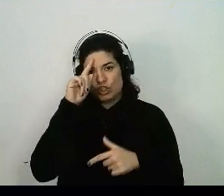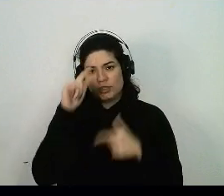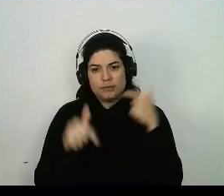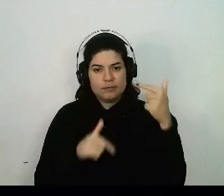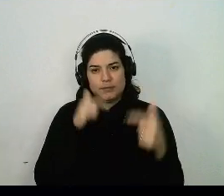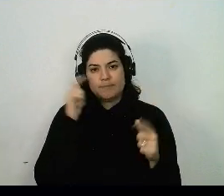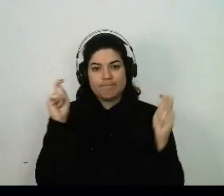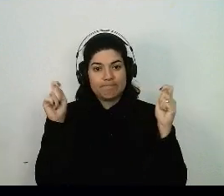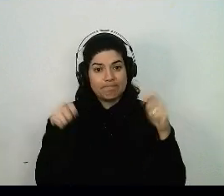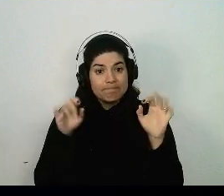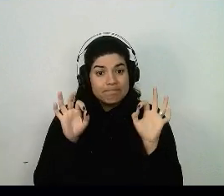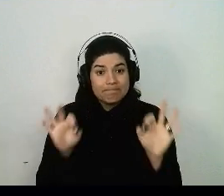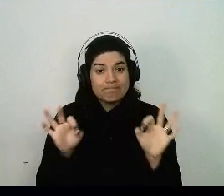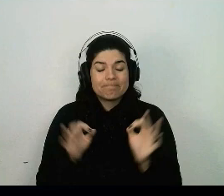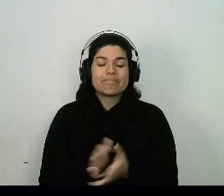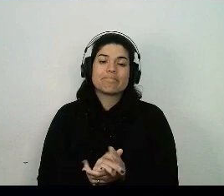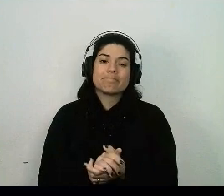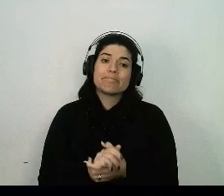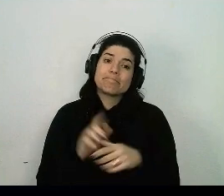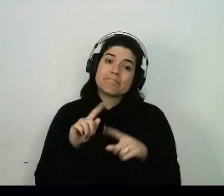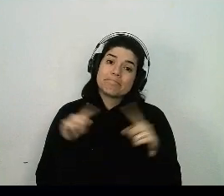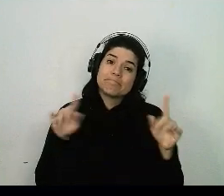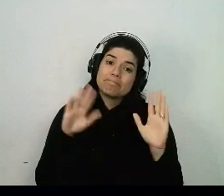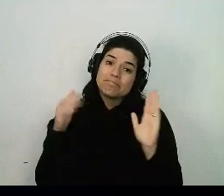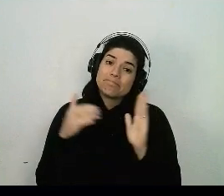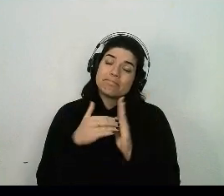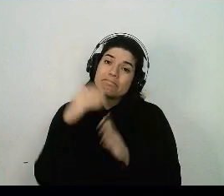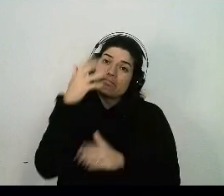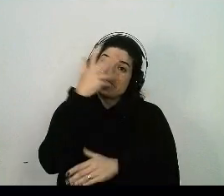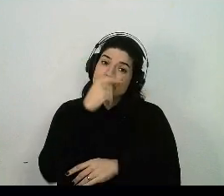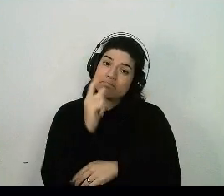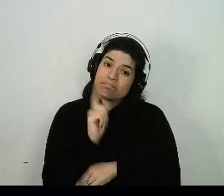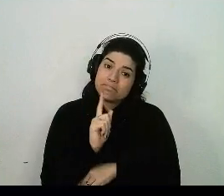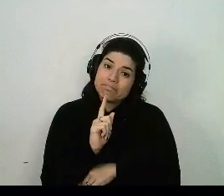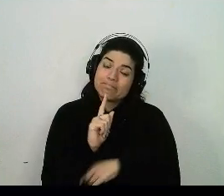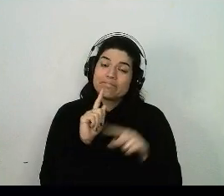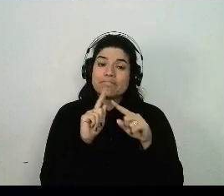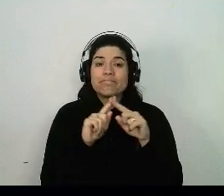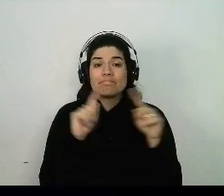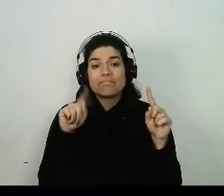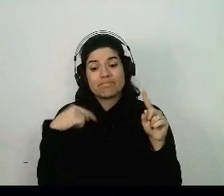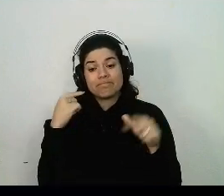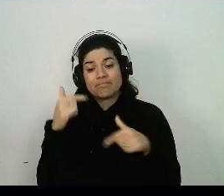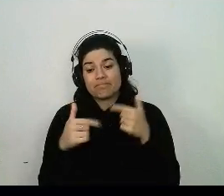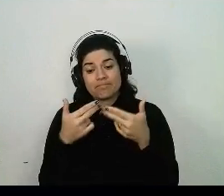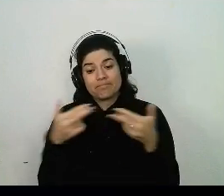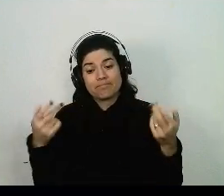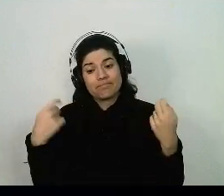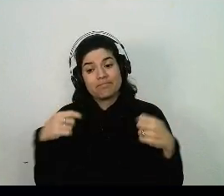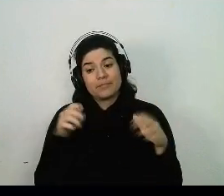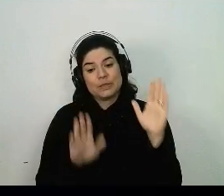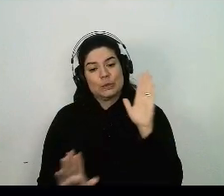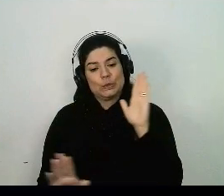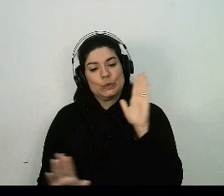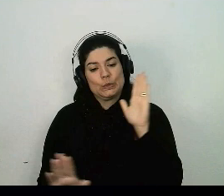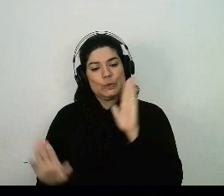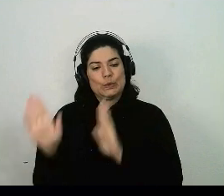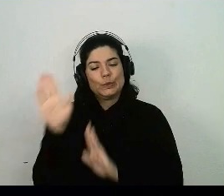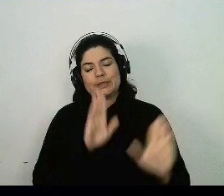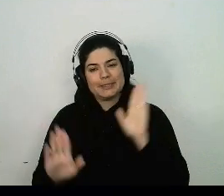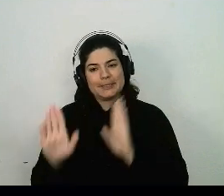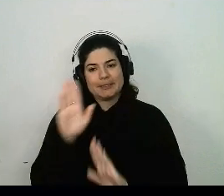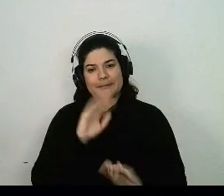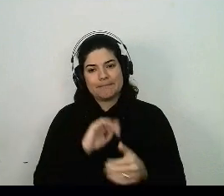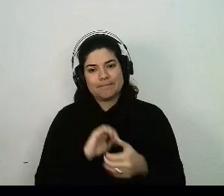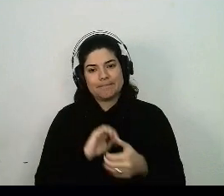certo? Mas como nem tudo são flores, quando a gente trabalha com esse tipo de coisa, a gente tem que ter muito cuidado. Que